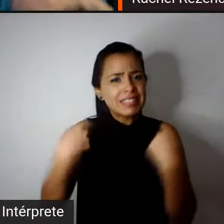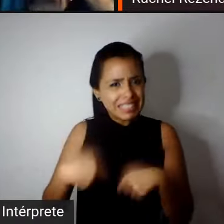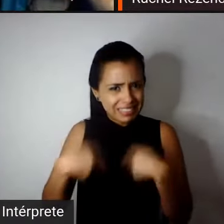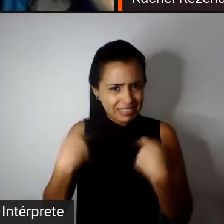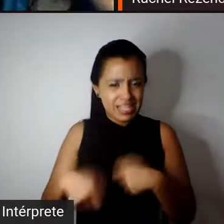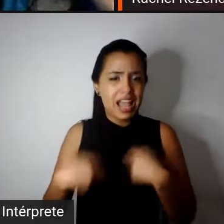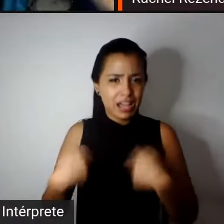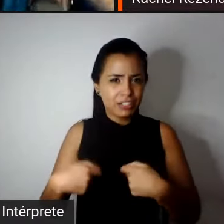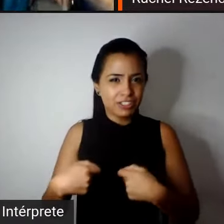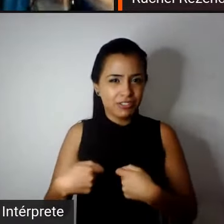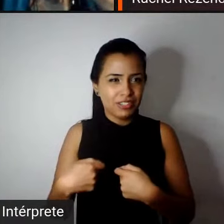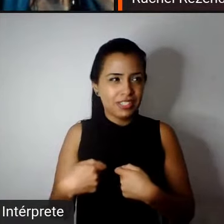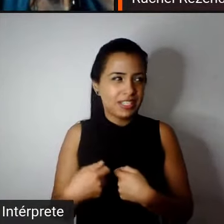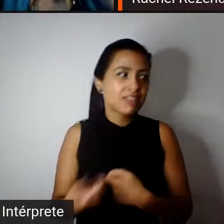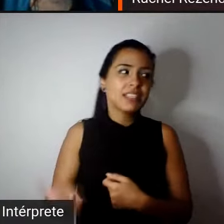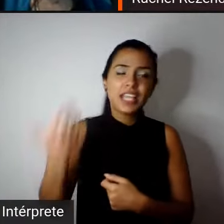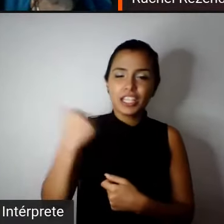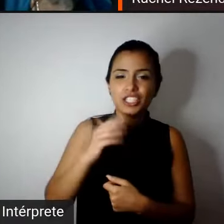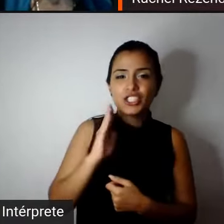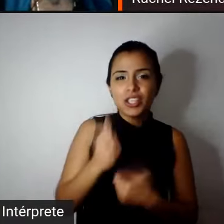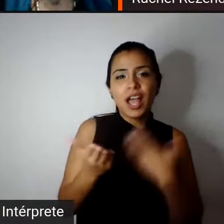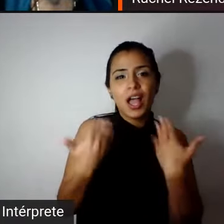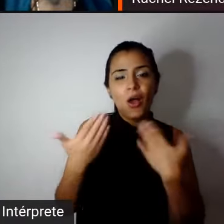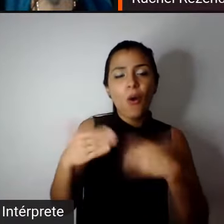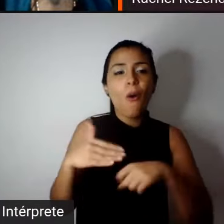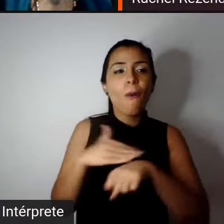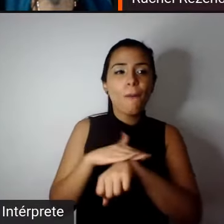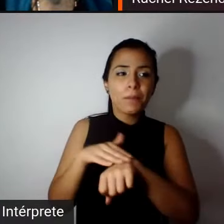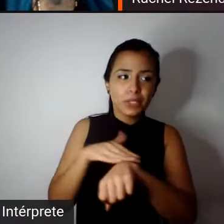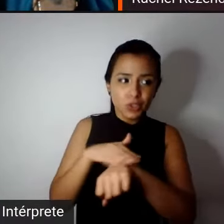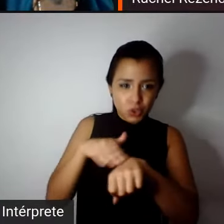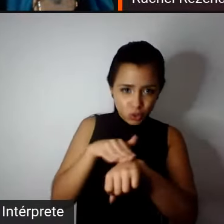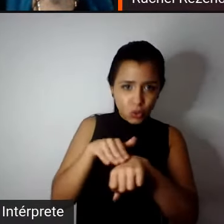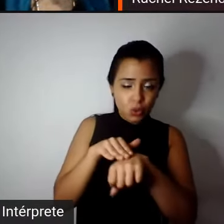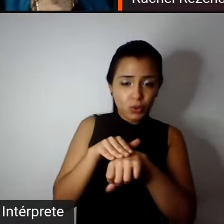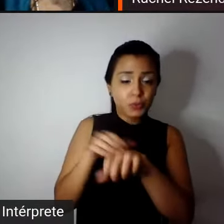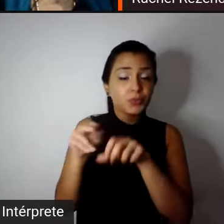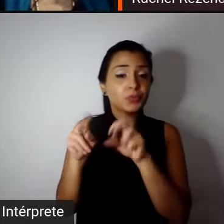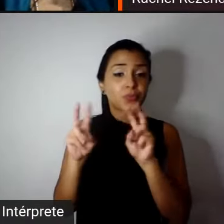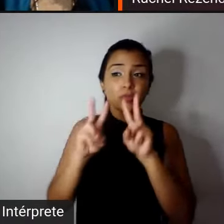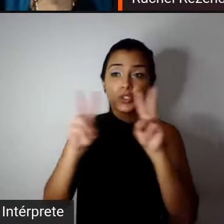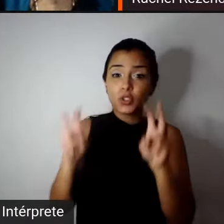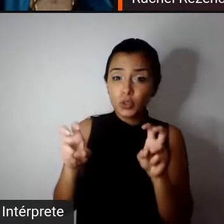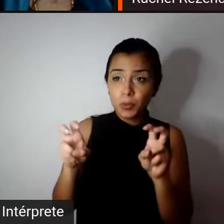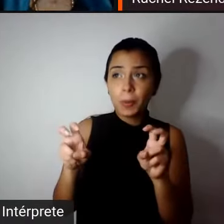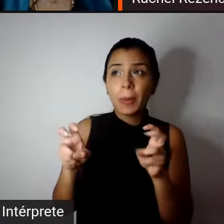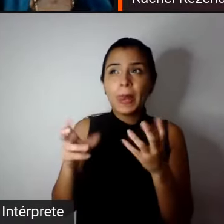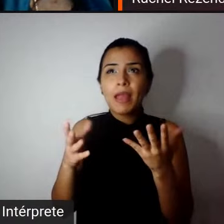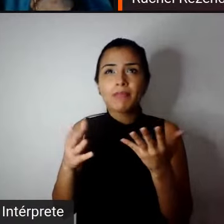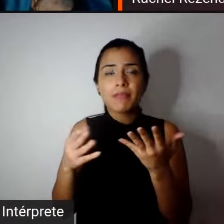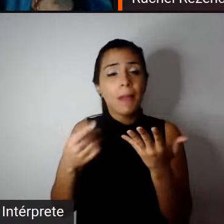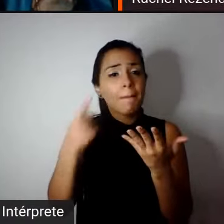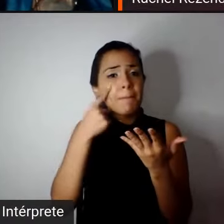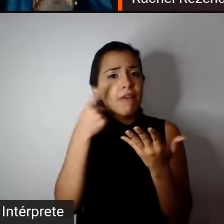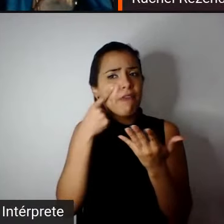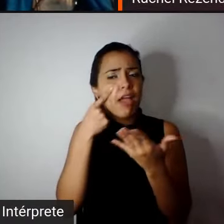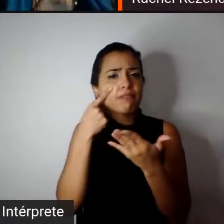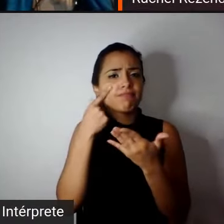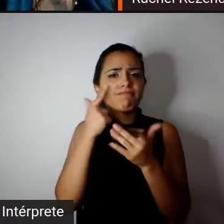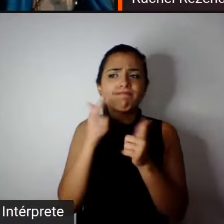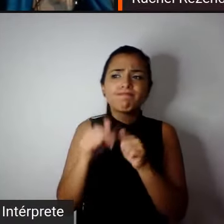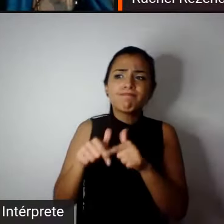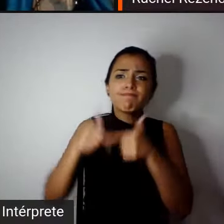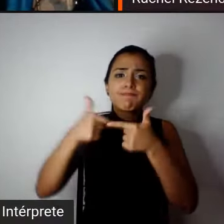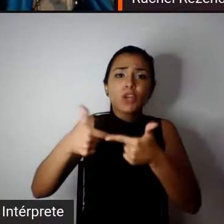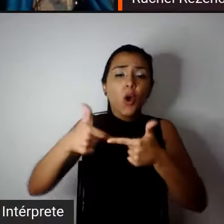como a gente, né, comentou e trabalhou tanto isso, de ir em busca do movimento para além da foto, para